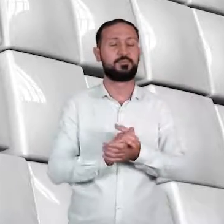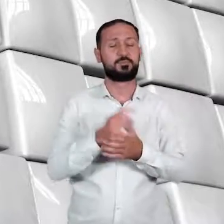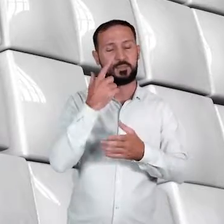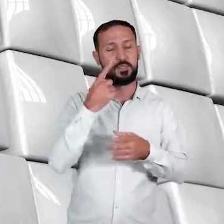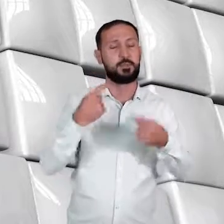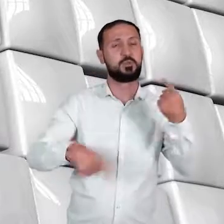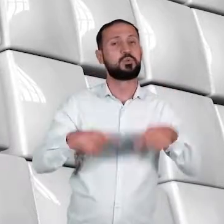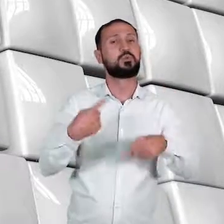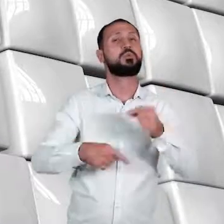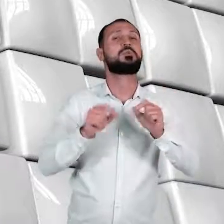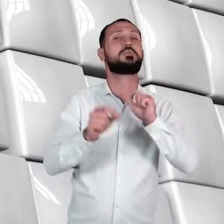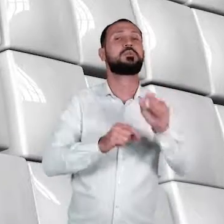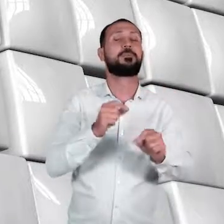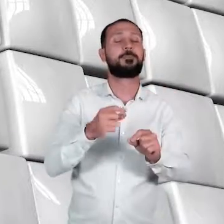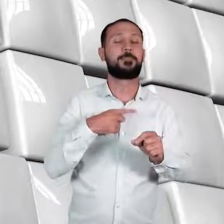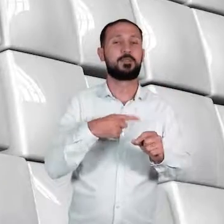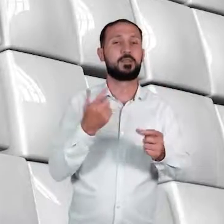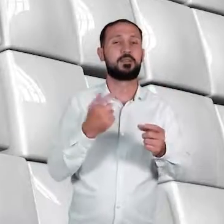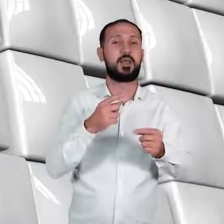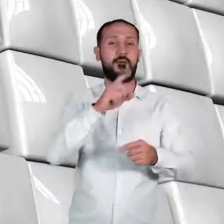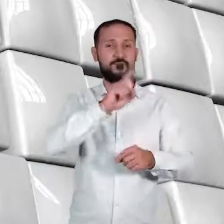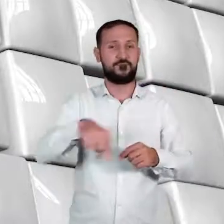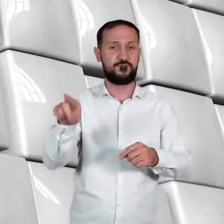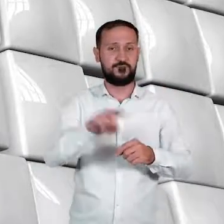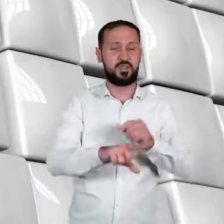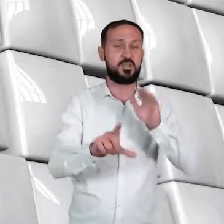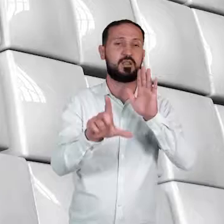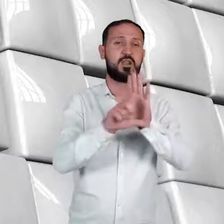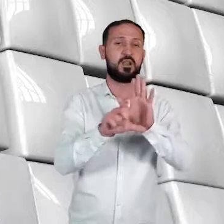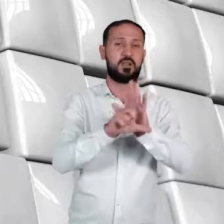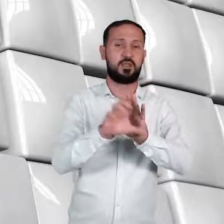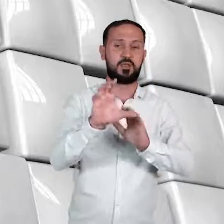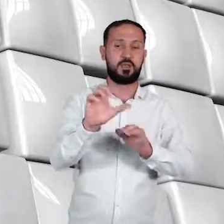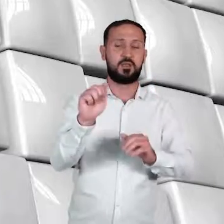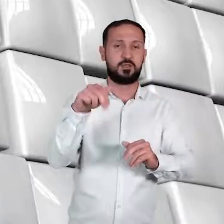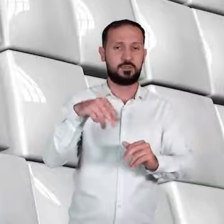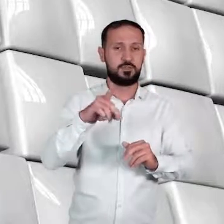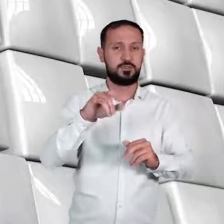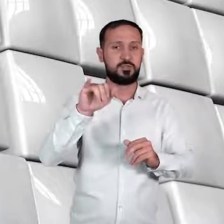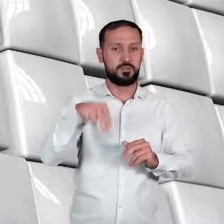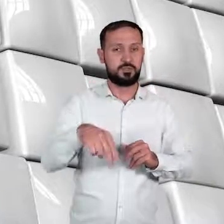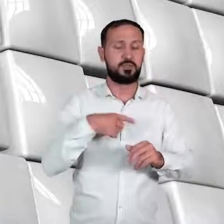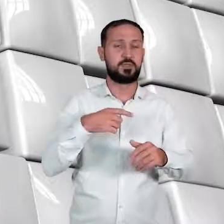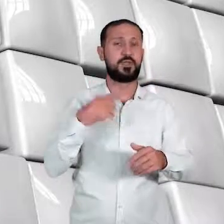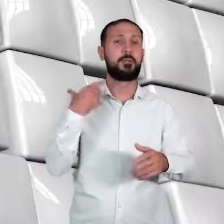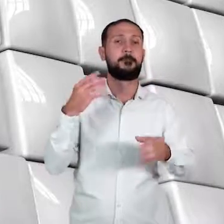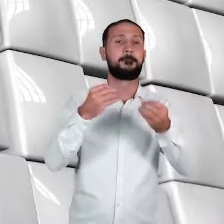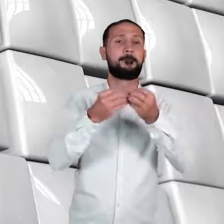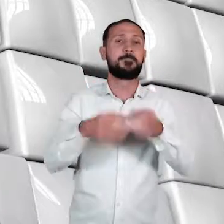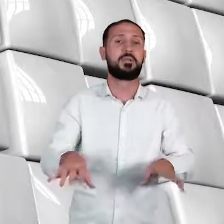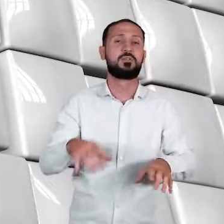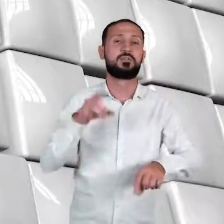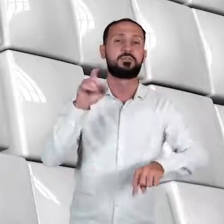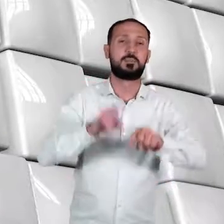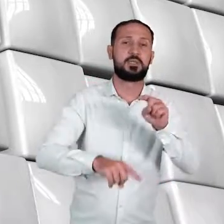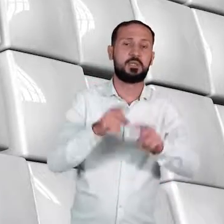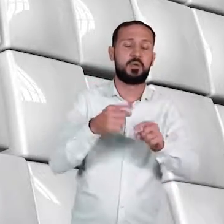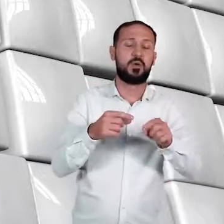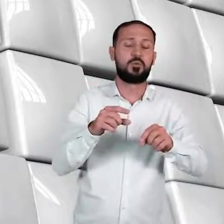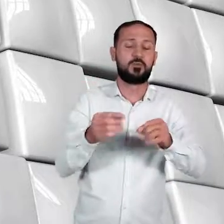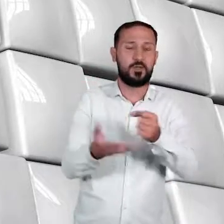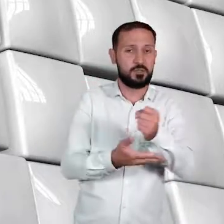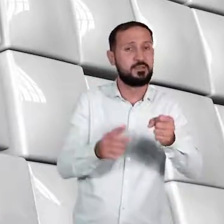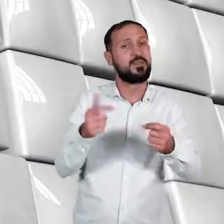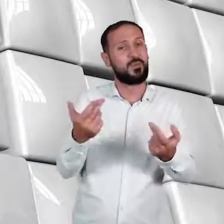debatida também a possibilidade de extinção da Lei Candir, que prejudica estados exportadores de matéria-prima,